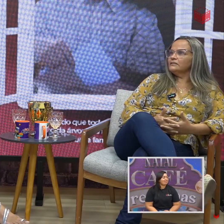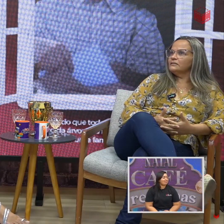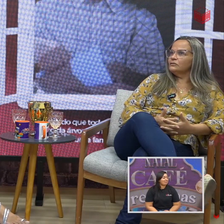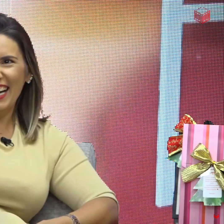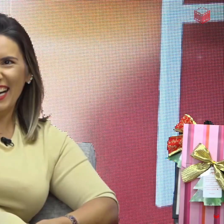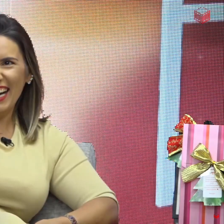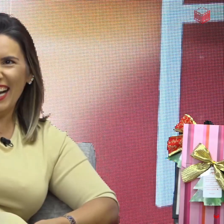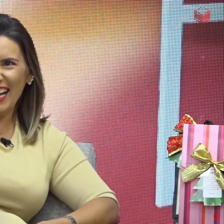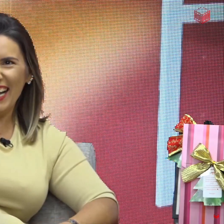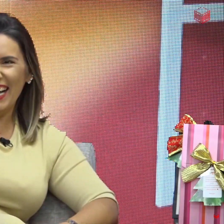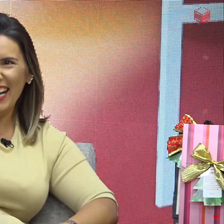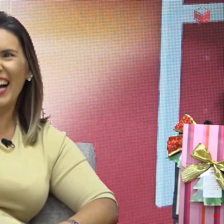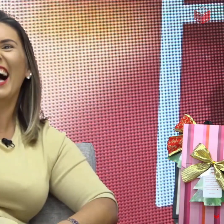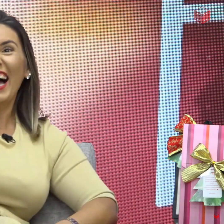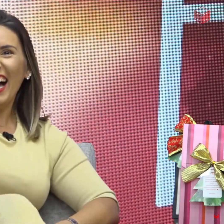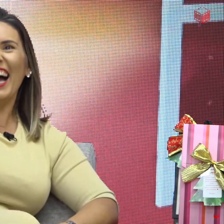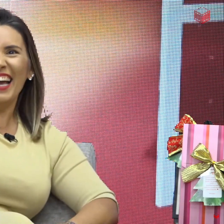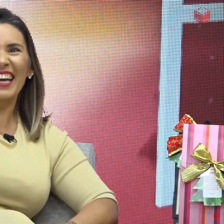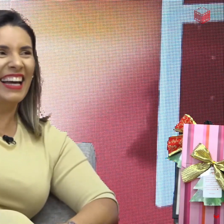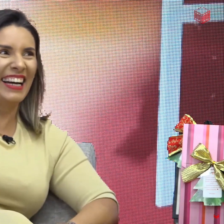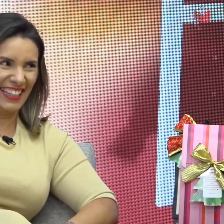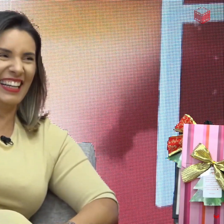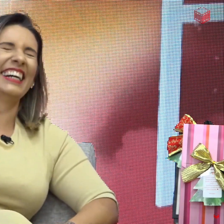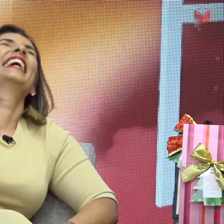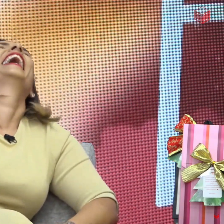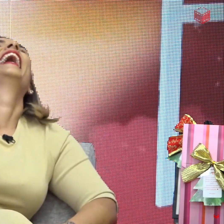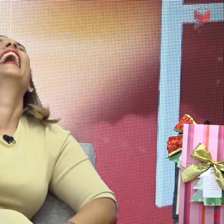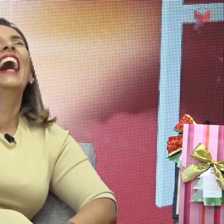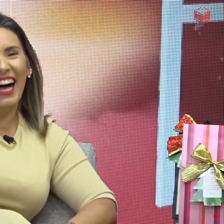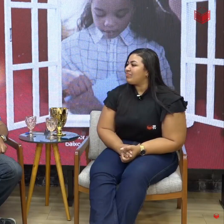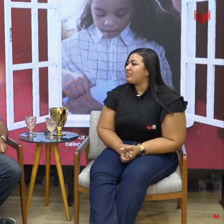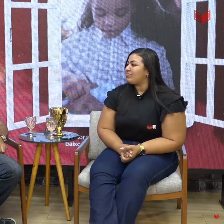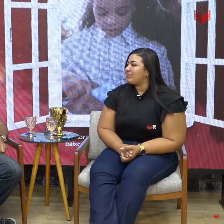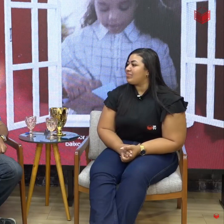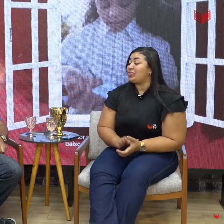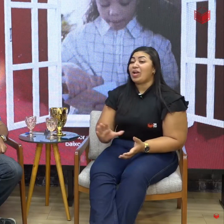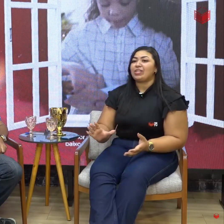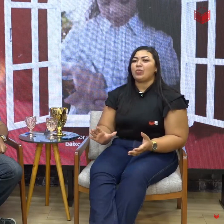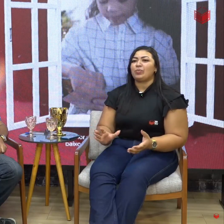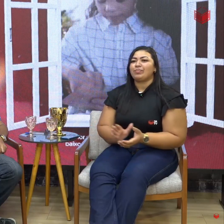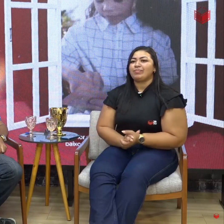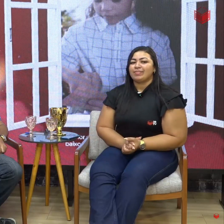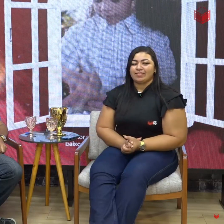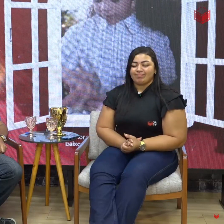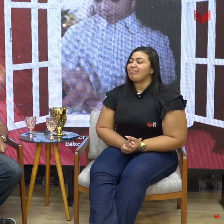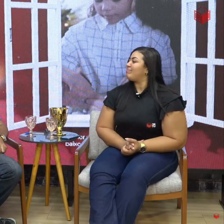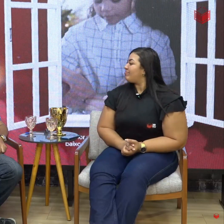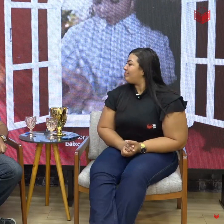Thank you.